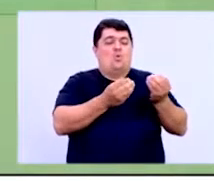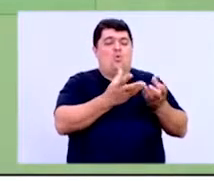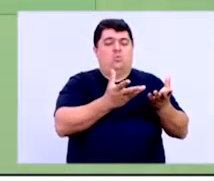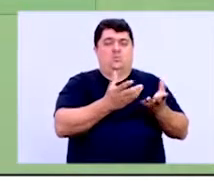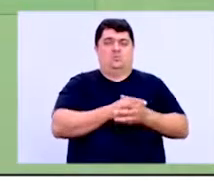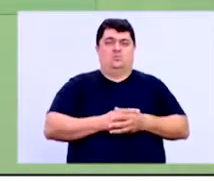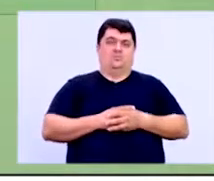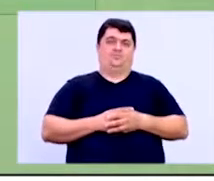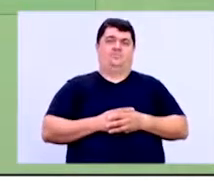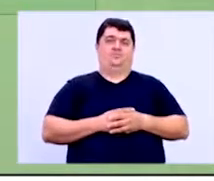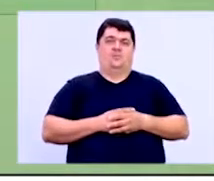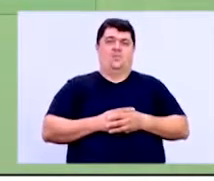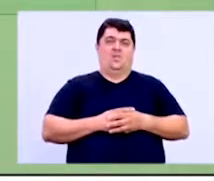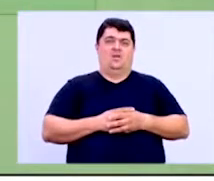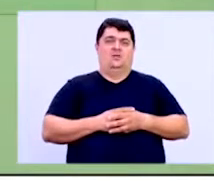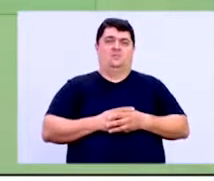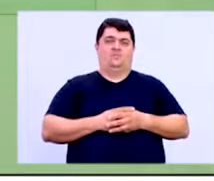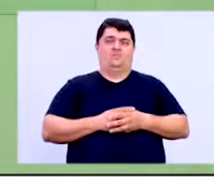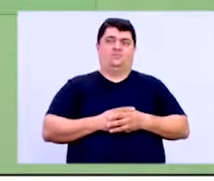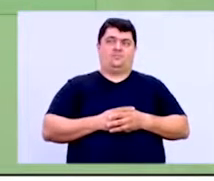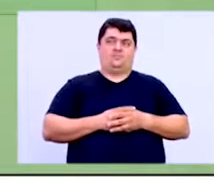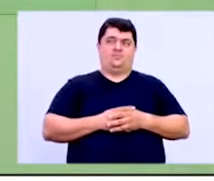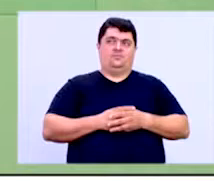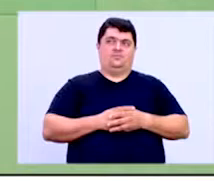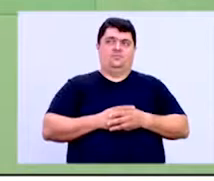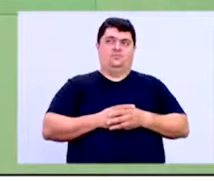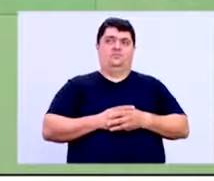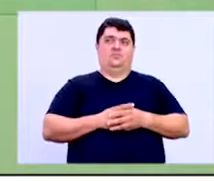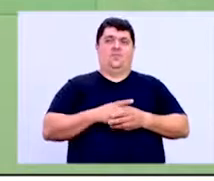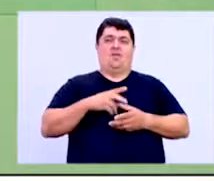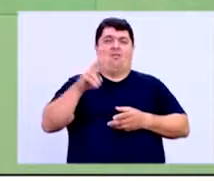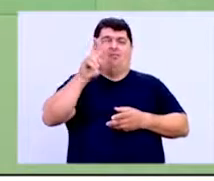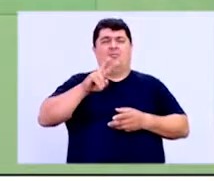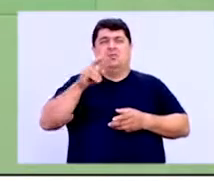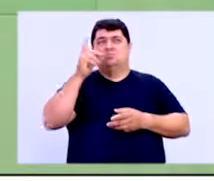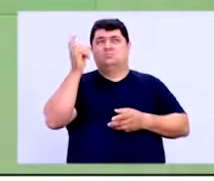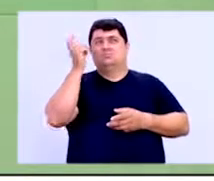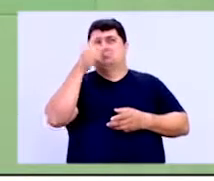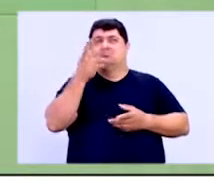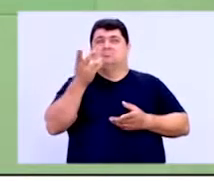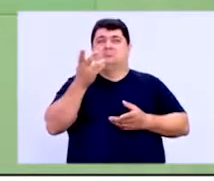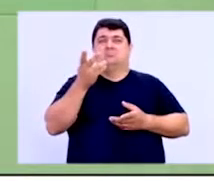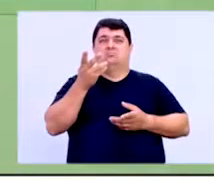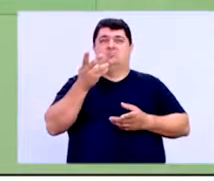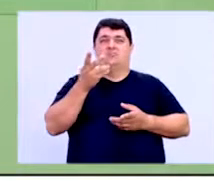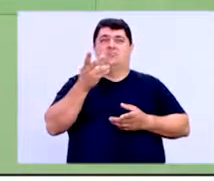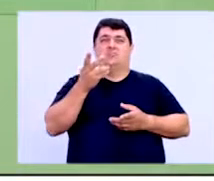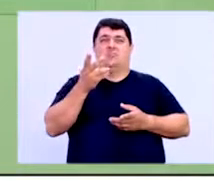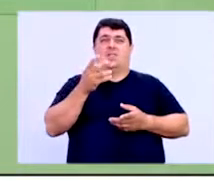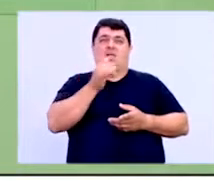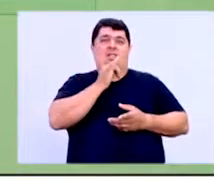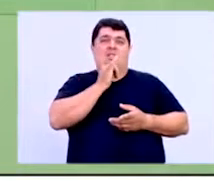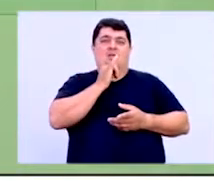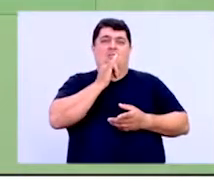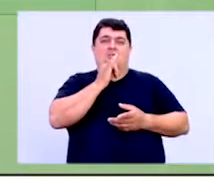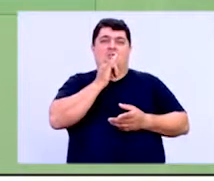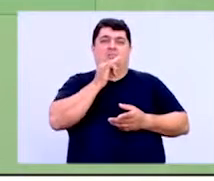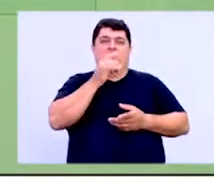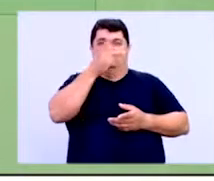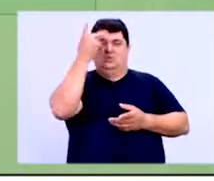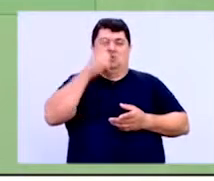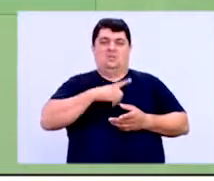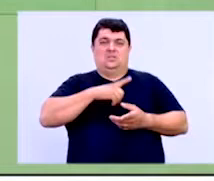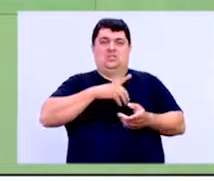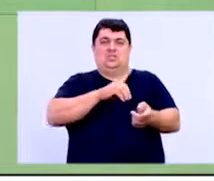que o consomem, certo? Então, valor é algo subjetivo. Por exemplo, insulina é indispensável para as pessoas que